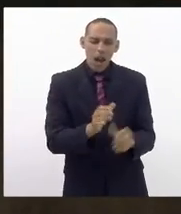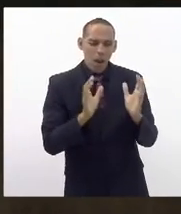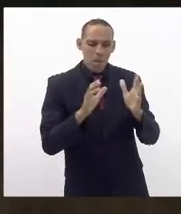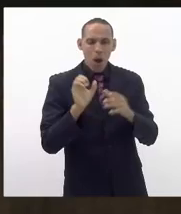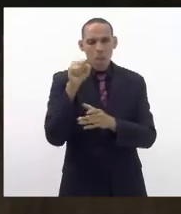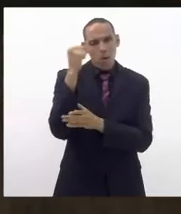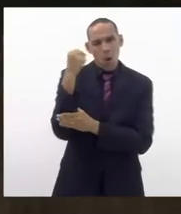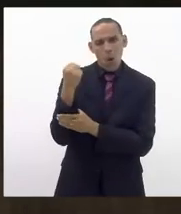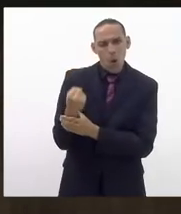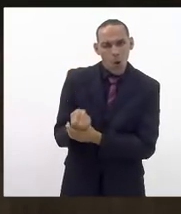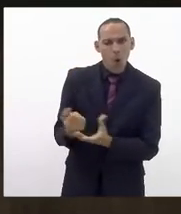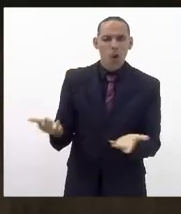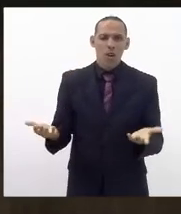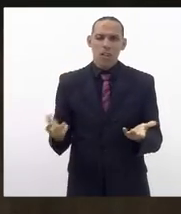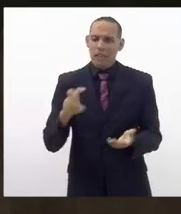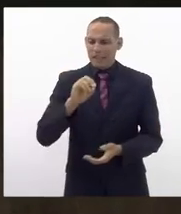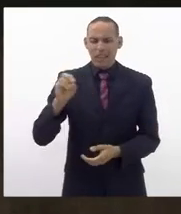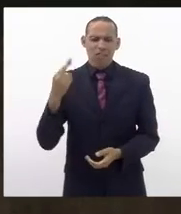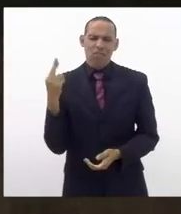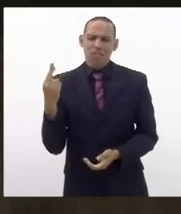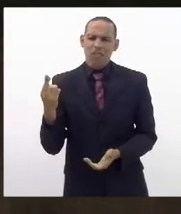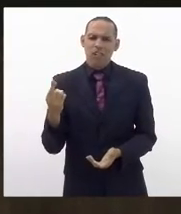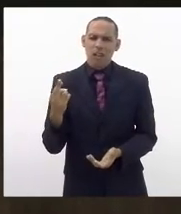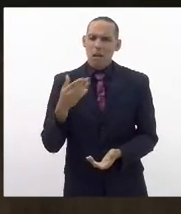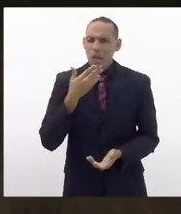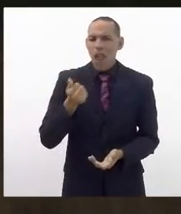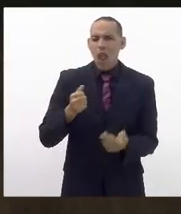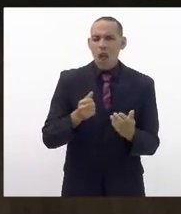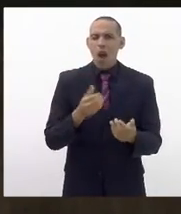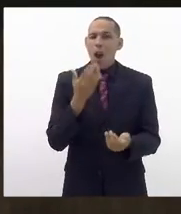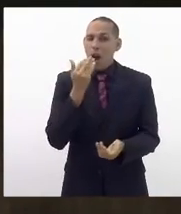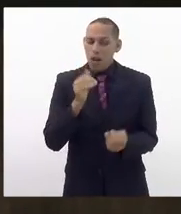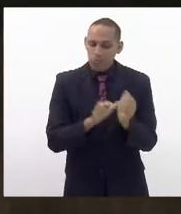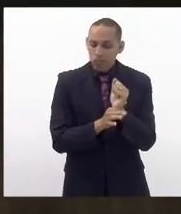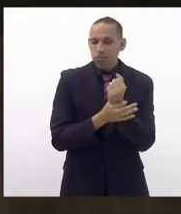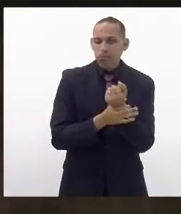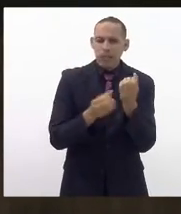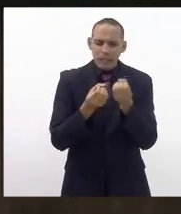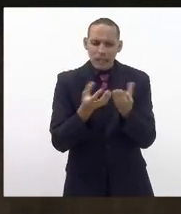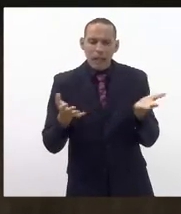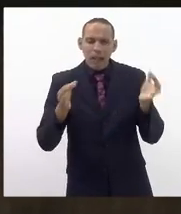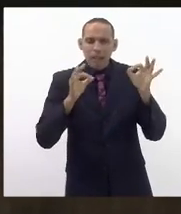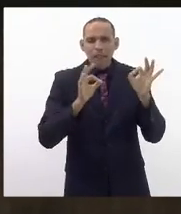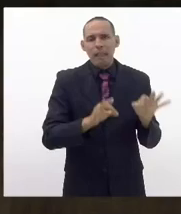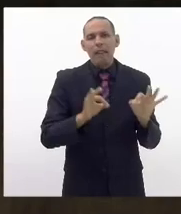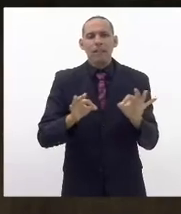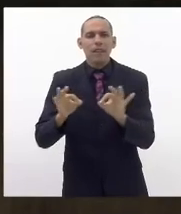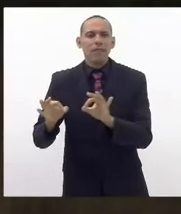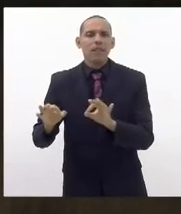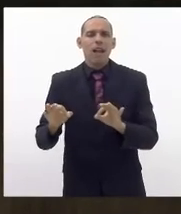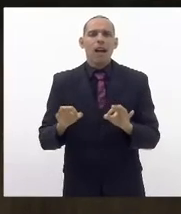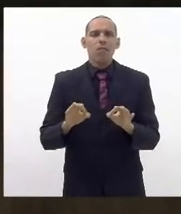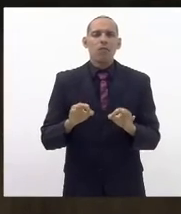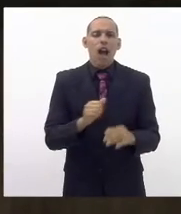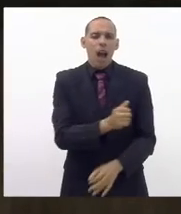de R$500 e vamos garantir alimentação escolar adequada para os estudantes da rede